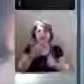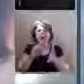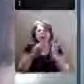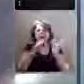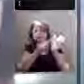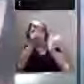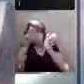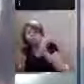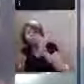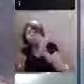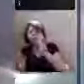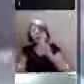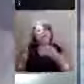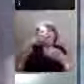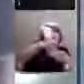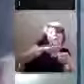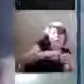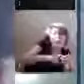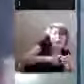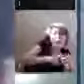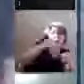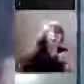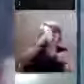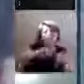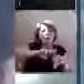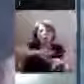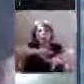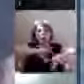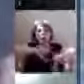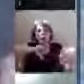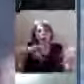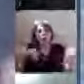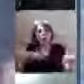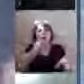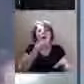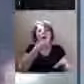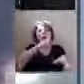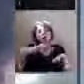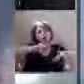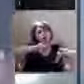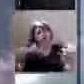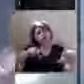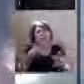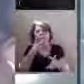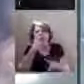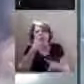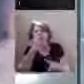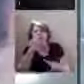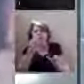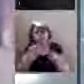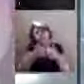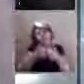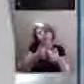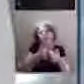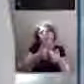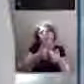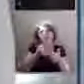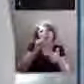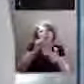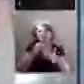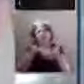names, depois volta com a expressão within the scope of the macro project. Parece que fica melhor, se você